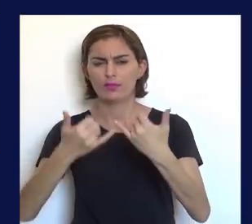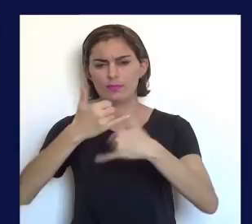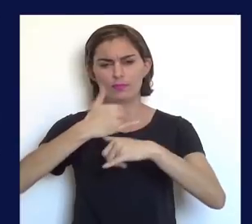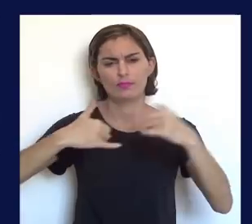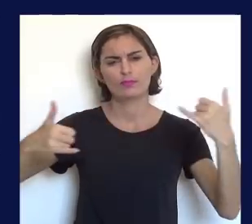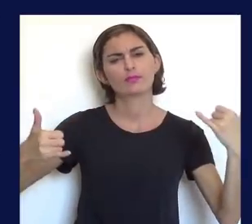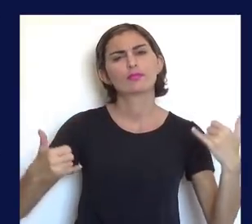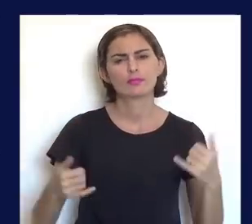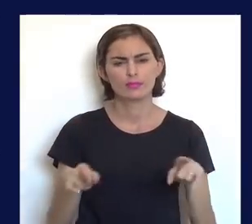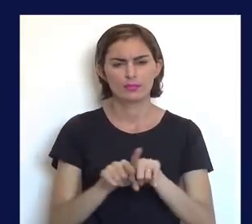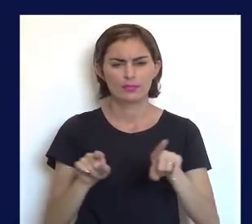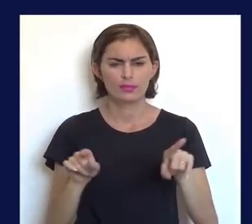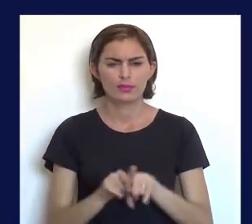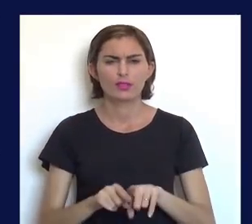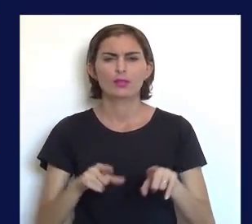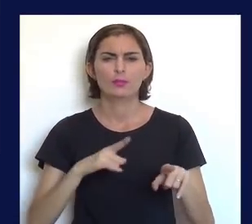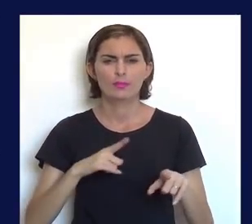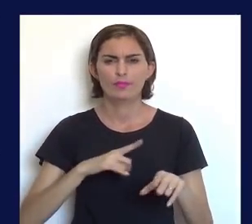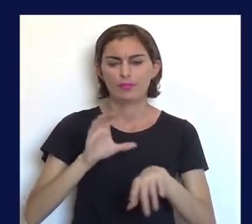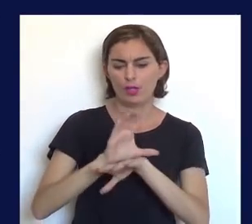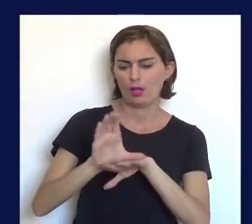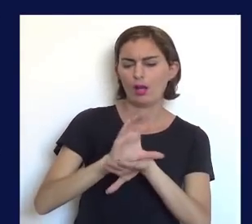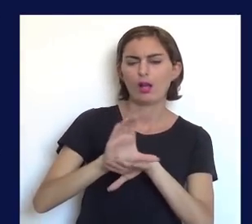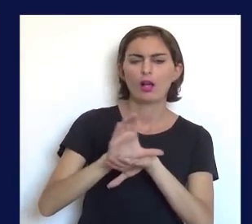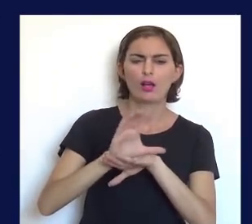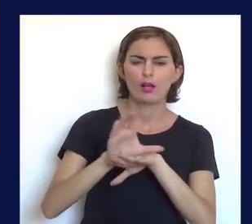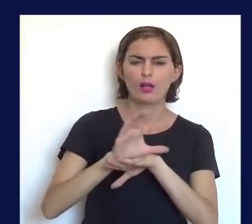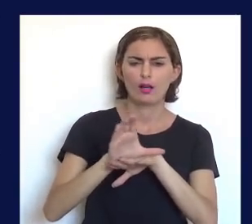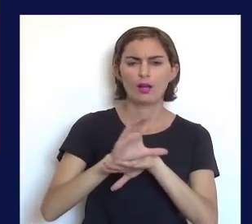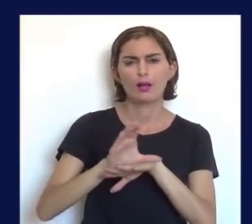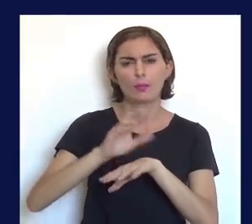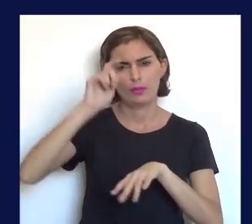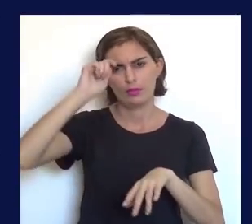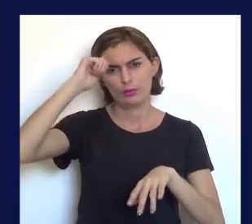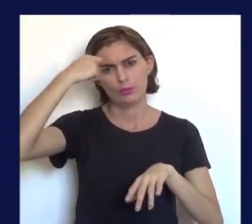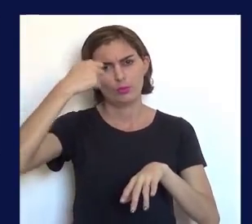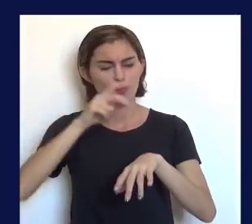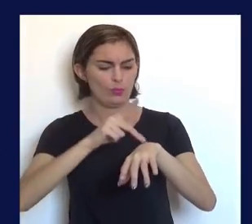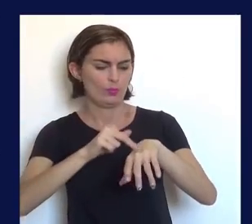Além disso tudo, nós temos o carbono